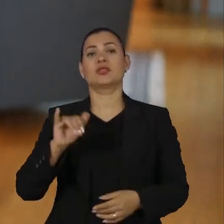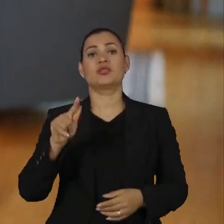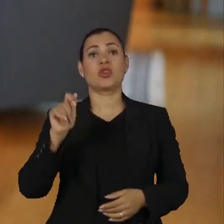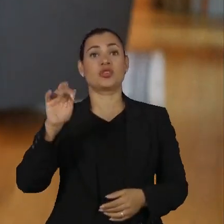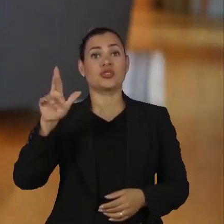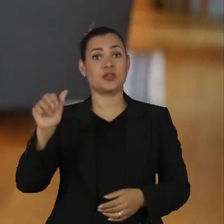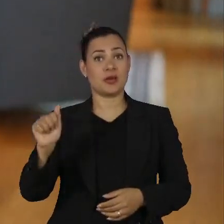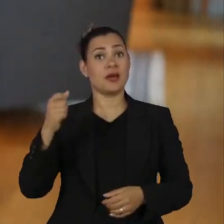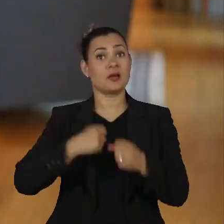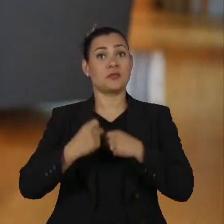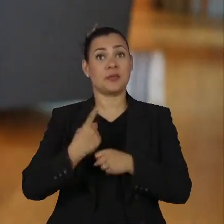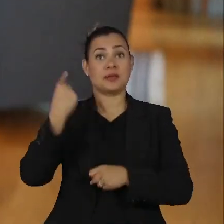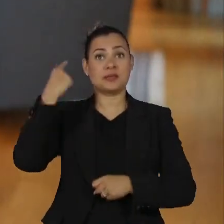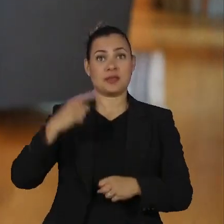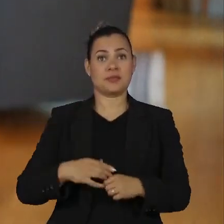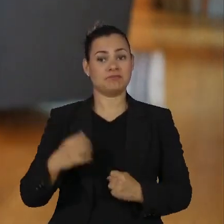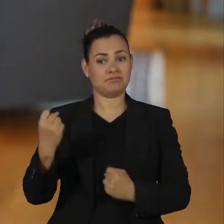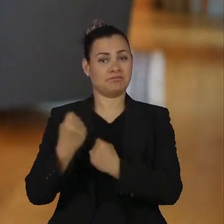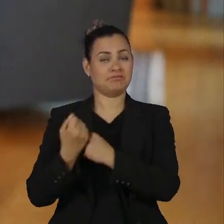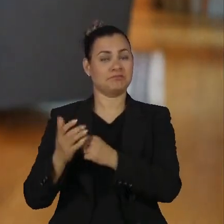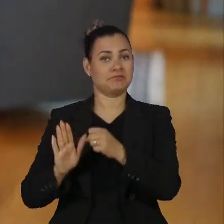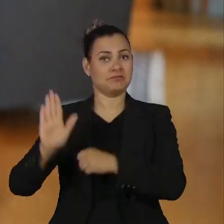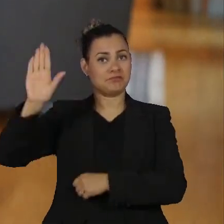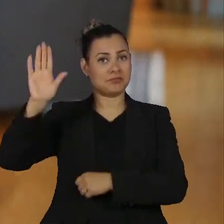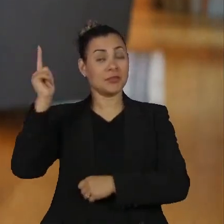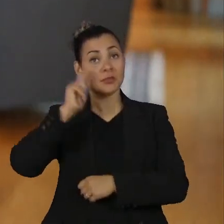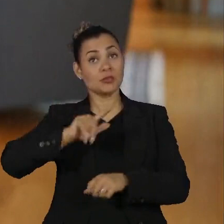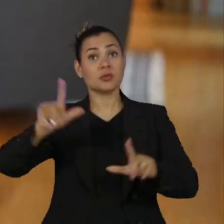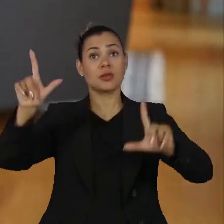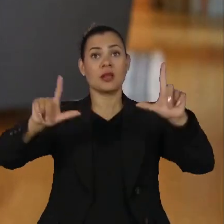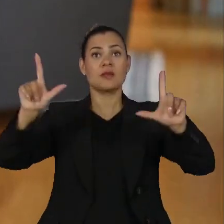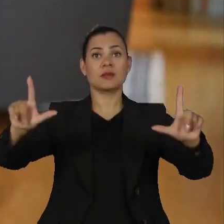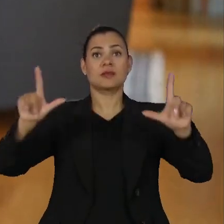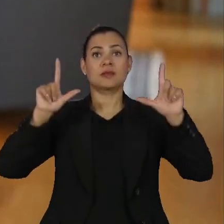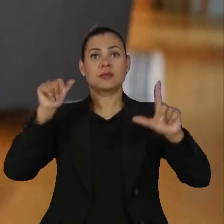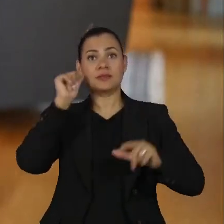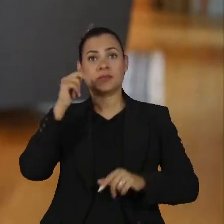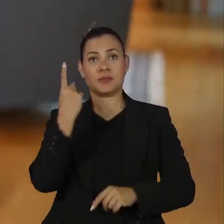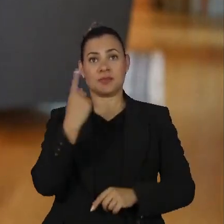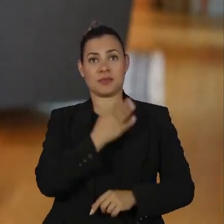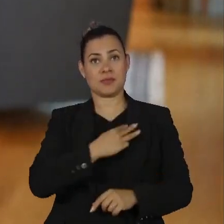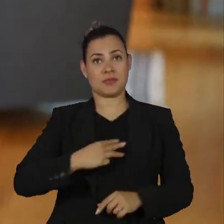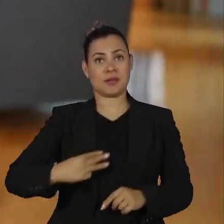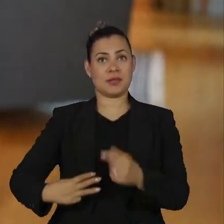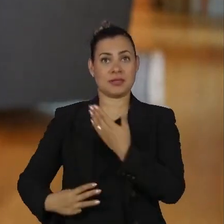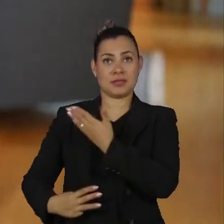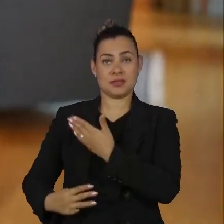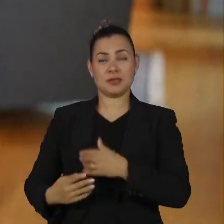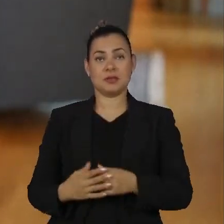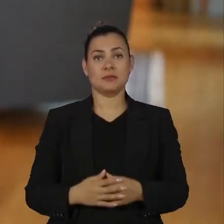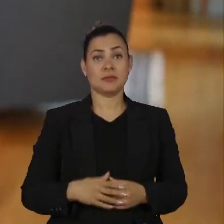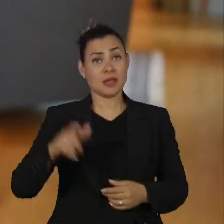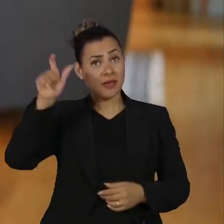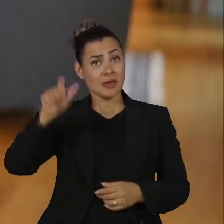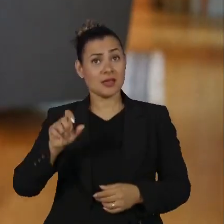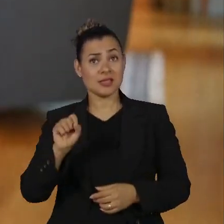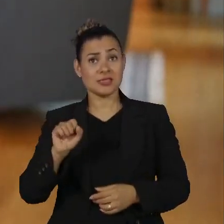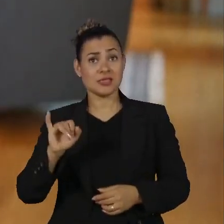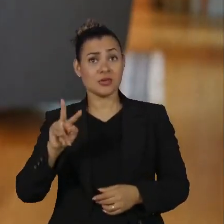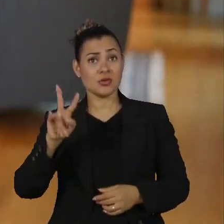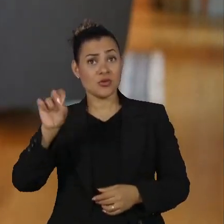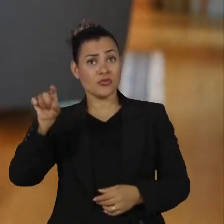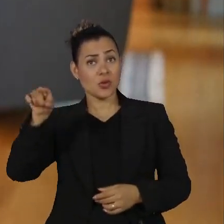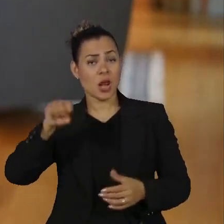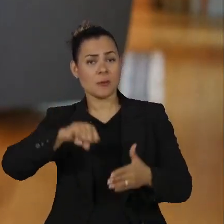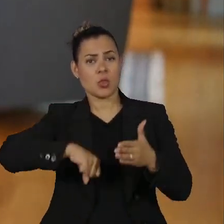Meloni no ano passado em um pronunciamento na televisão a primeira ministra disse que pelos Roni era acima de tudo um